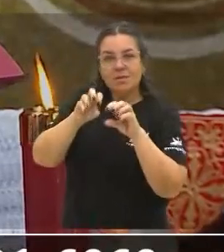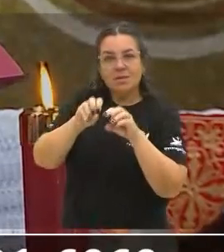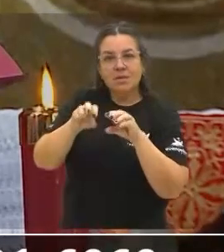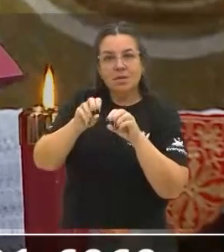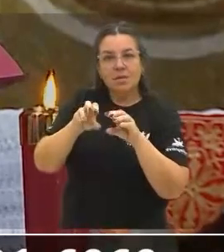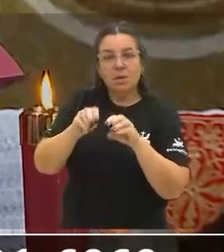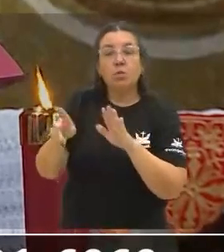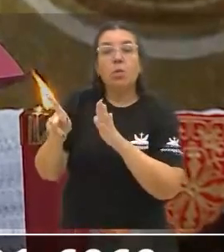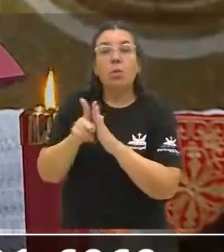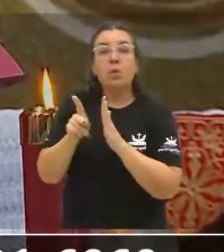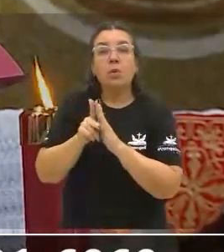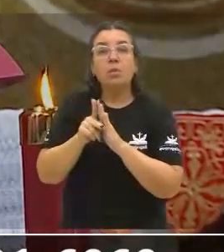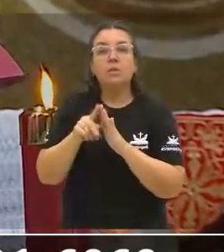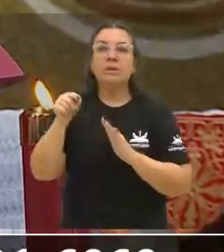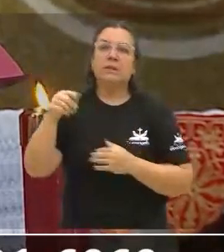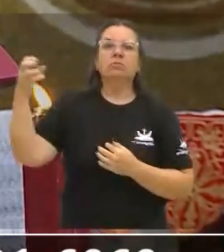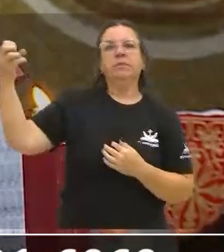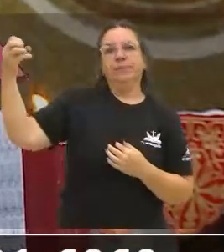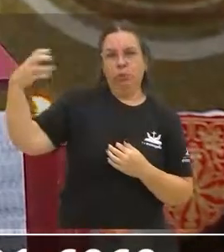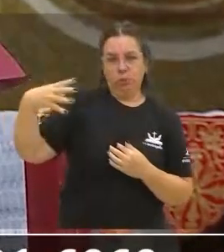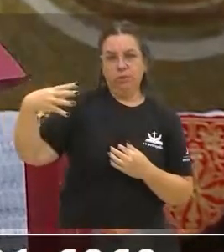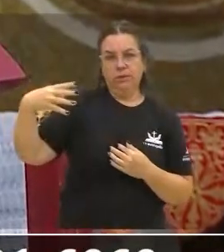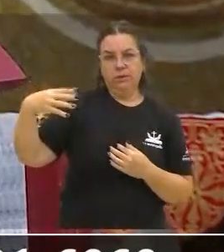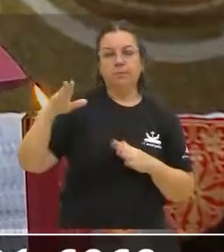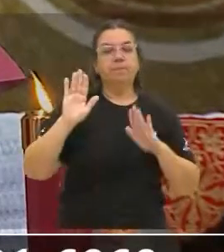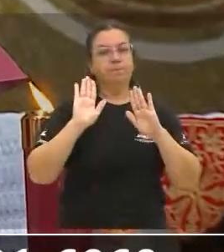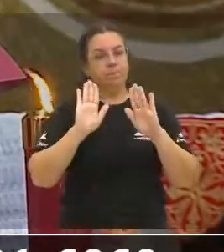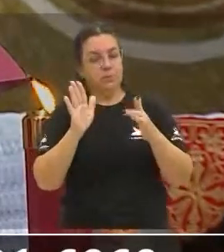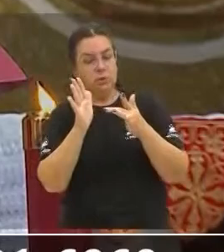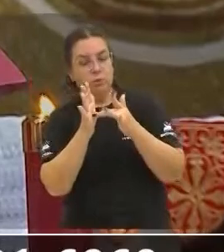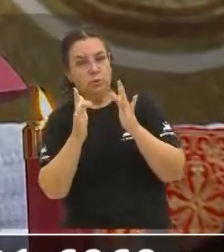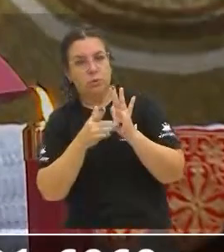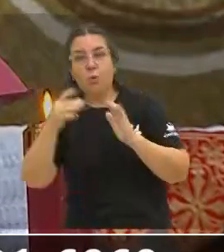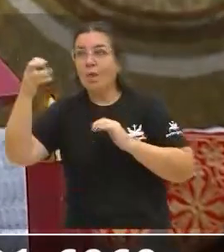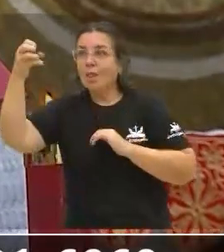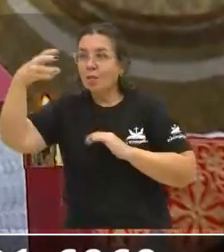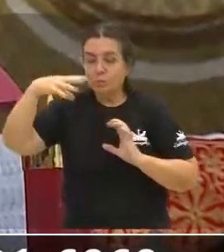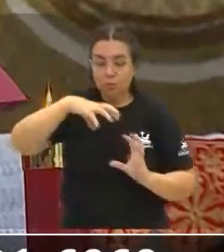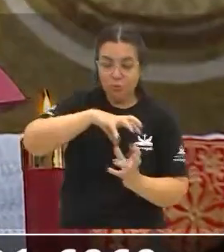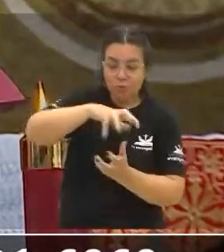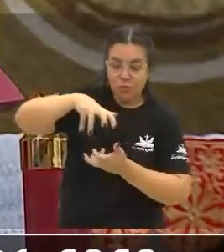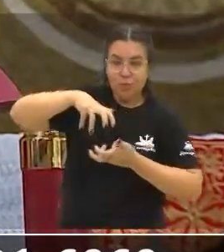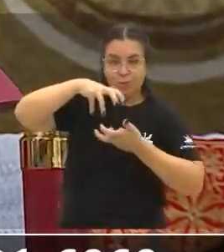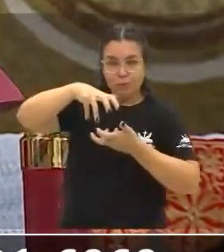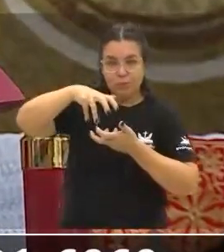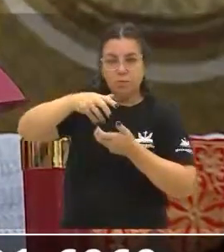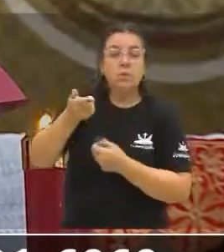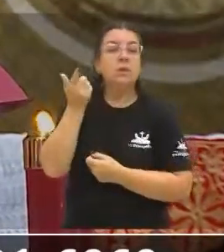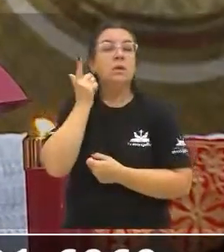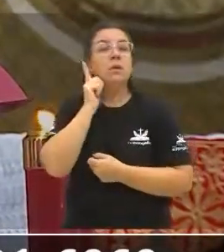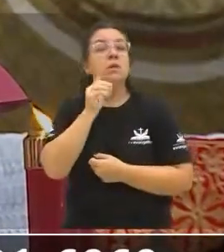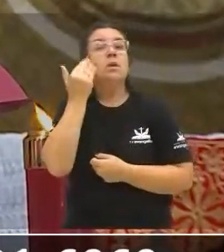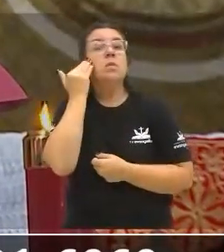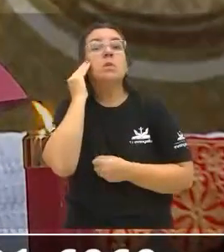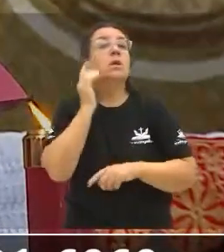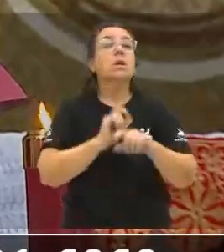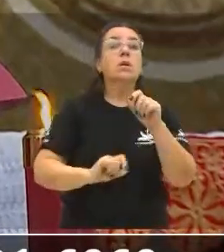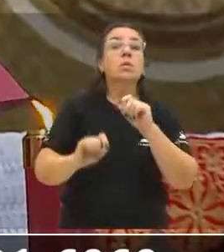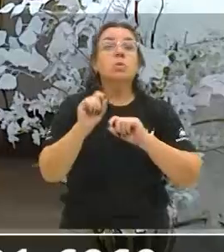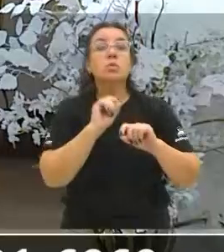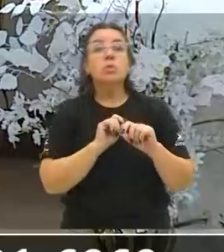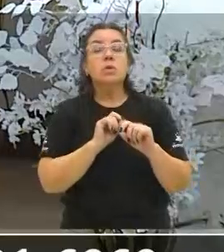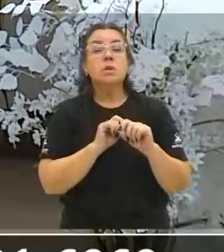fruto, então é luz. É Jesus luz do mundo para compreendermos as